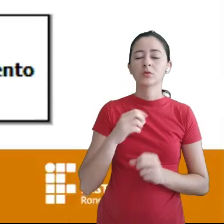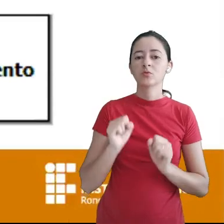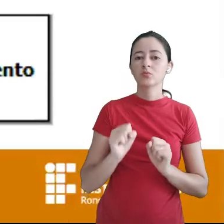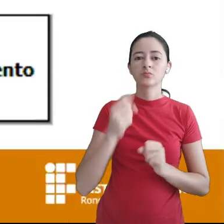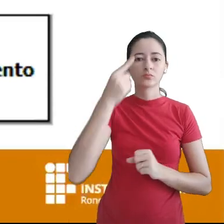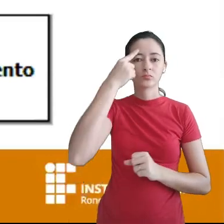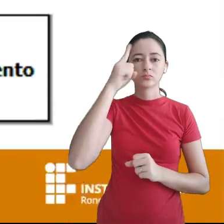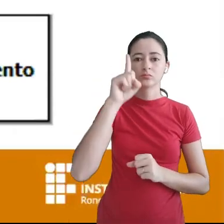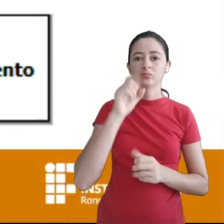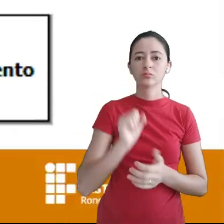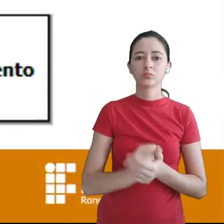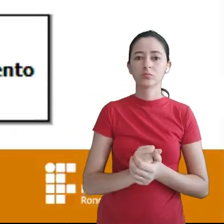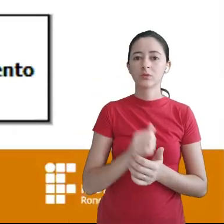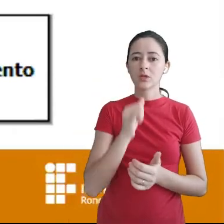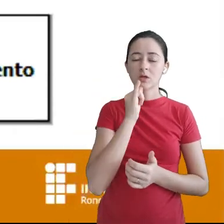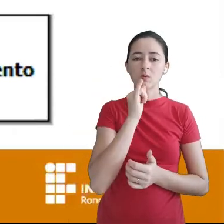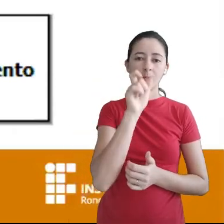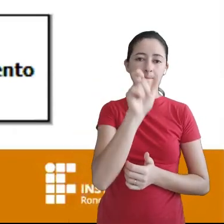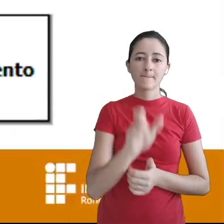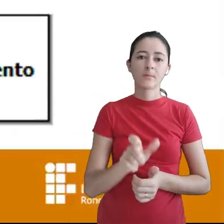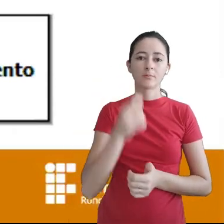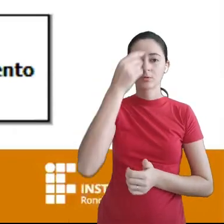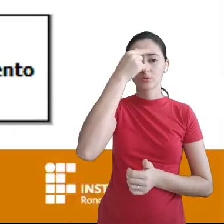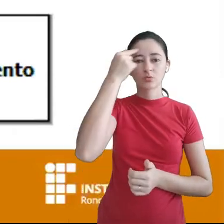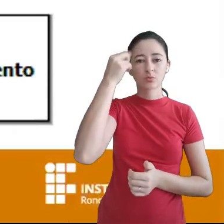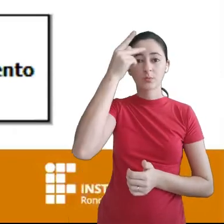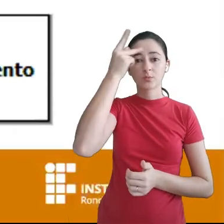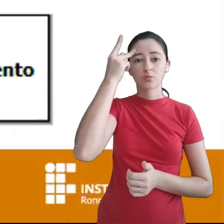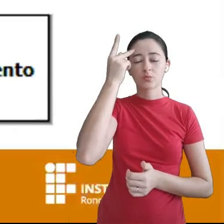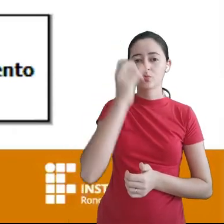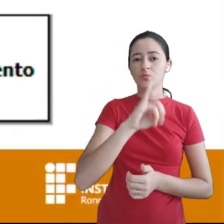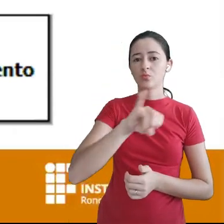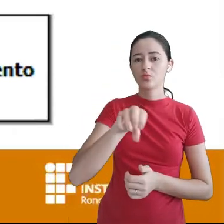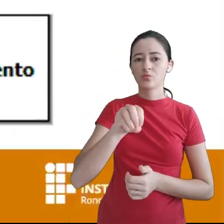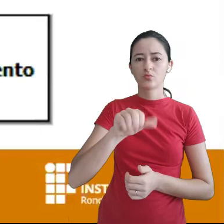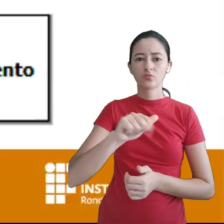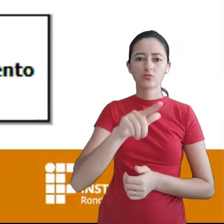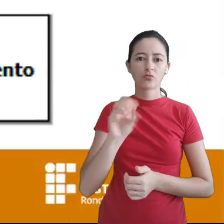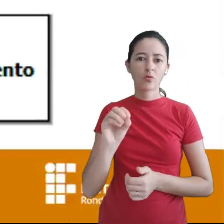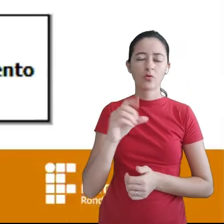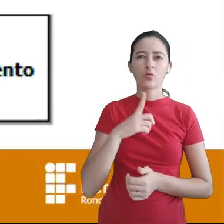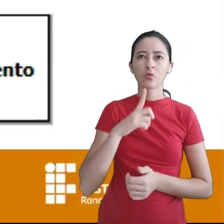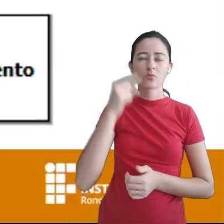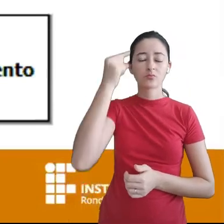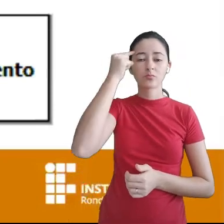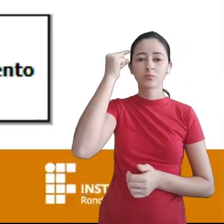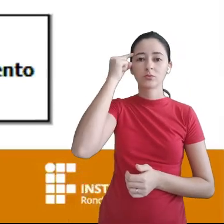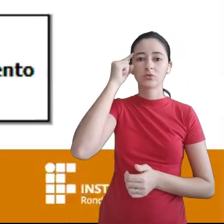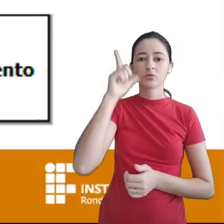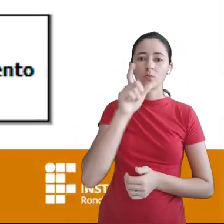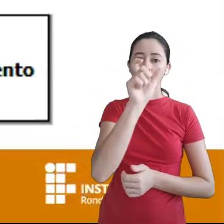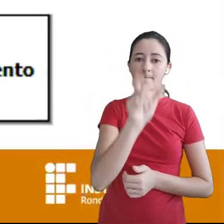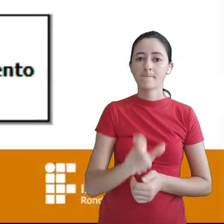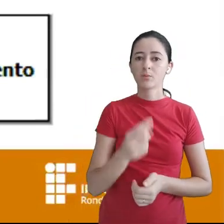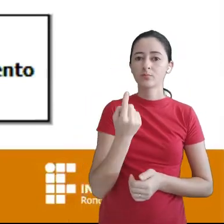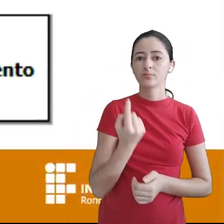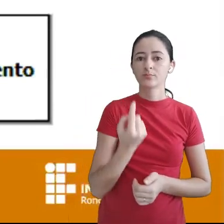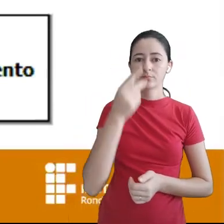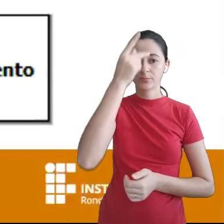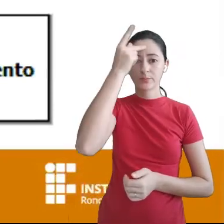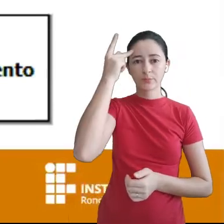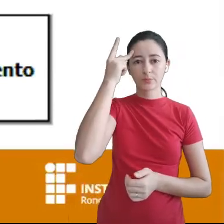registro de um funcionário. Tipo assim, eu gosto de colocar hipoteticamente. Um funcionário. O João da Silva Pereira. Eu gosto de